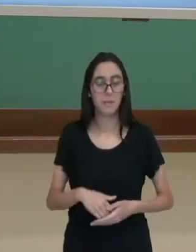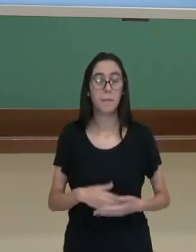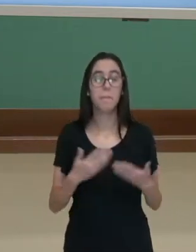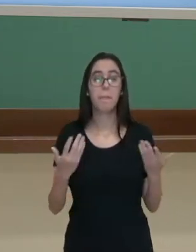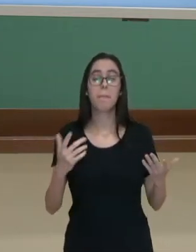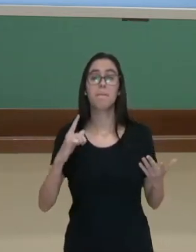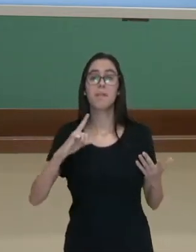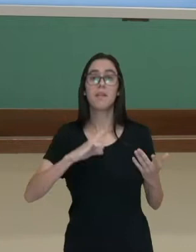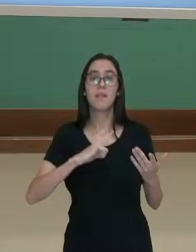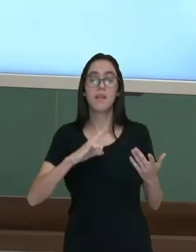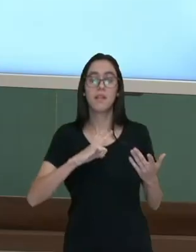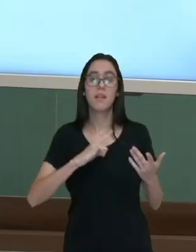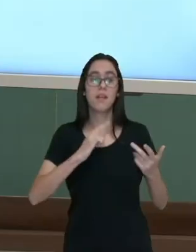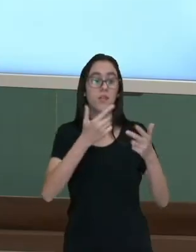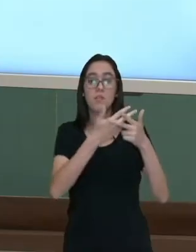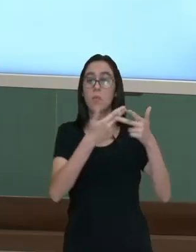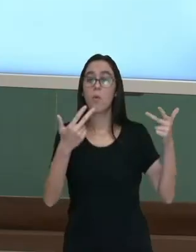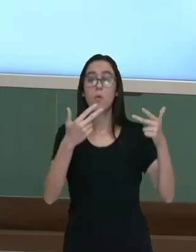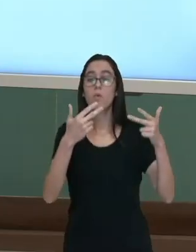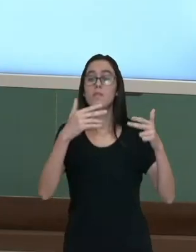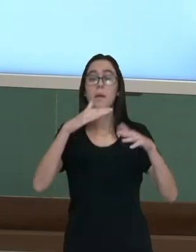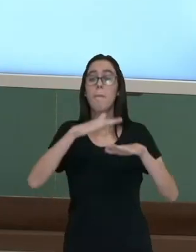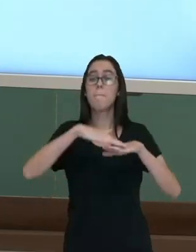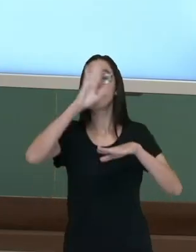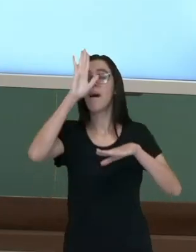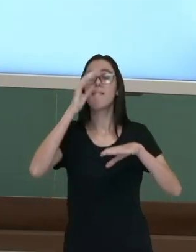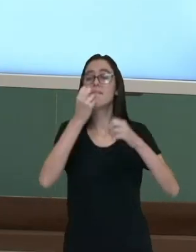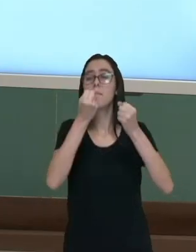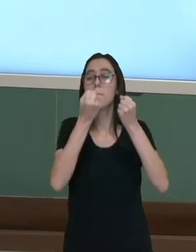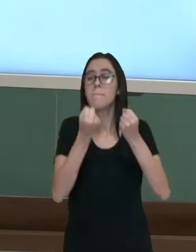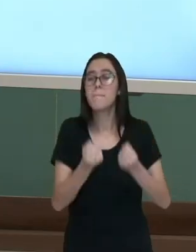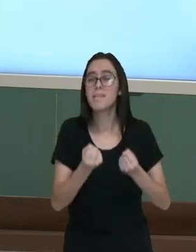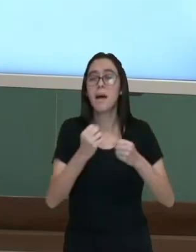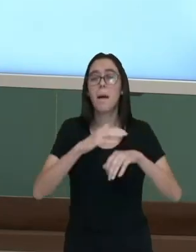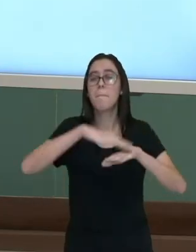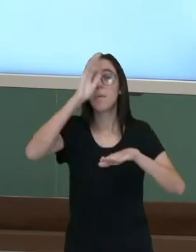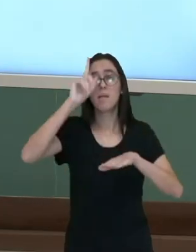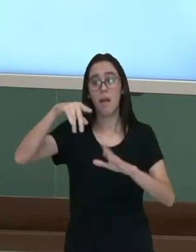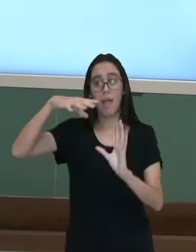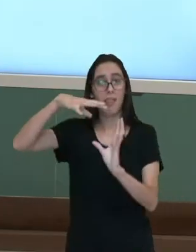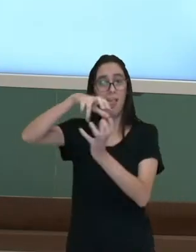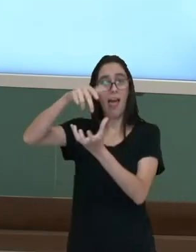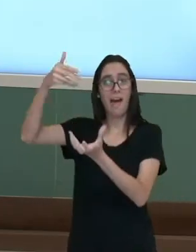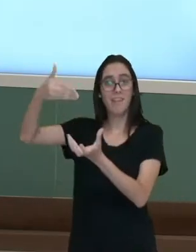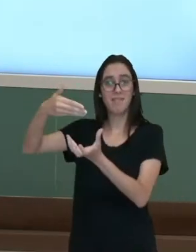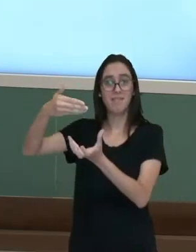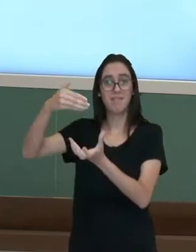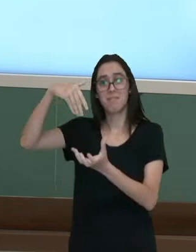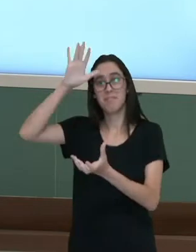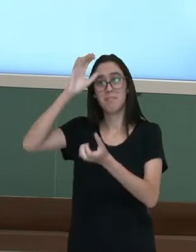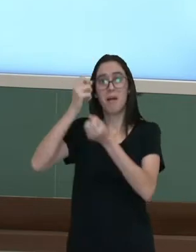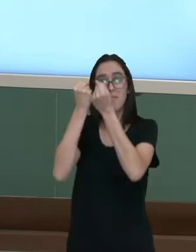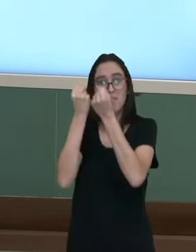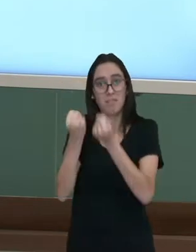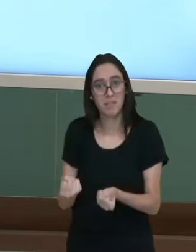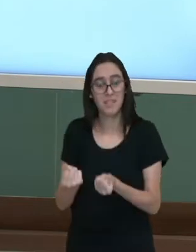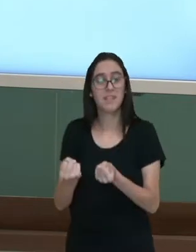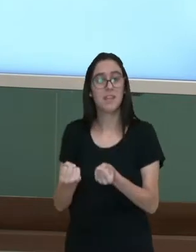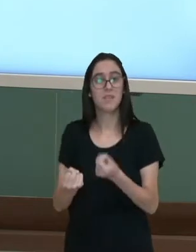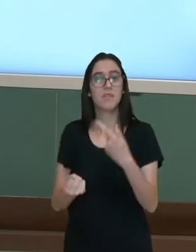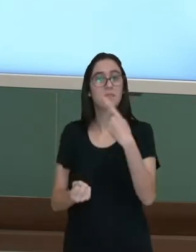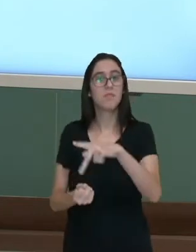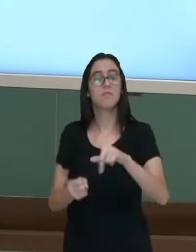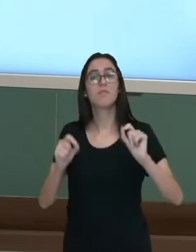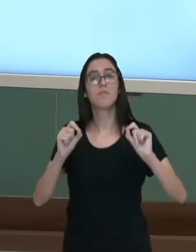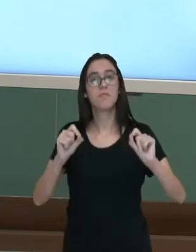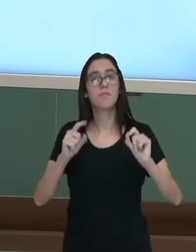que nós temos aqui no nosso planeta é a própria Terra, né? A maior massa que nós temos é a própria Terra, próxima a nós, que tem uma ordem de